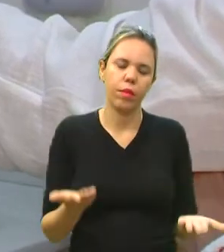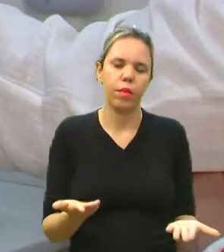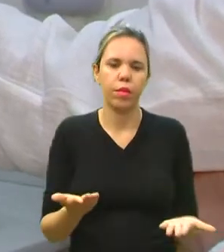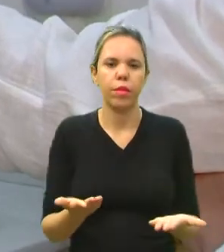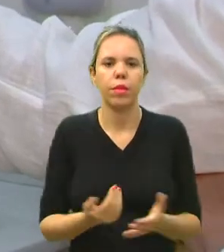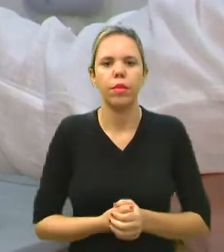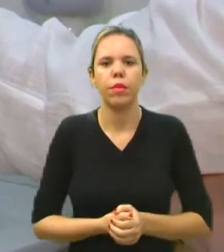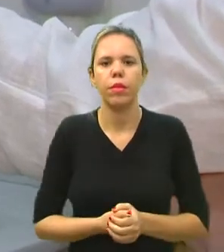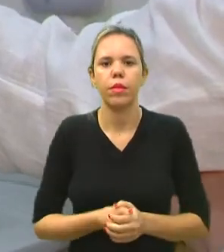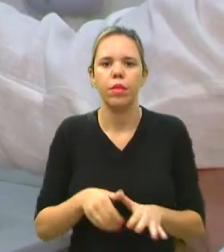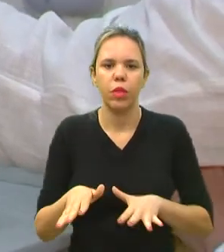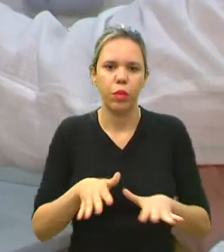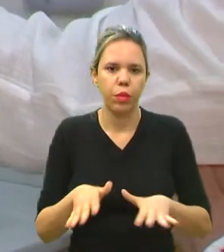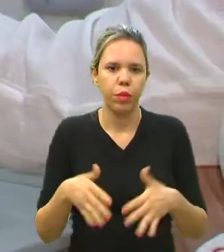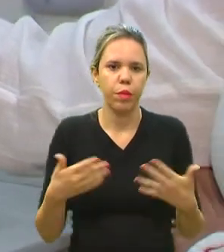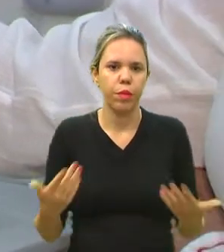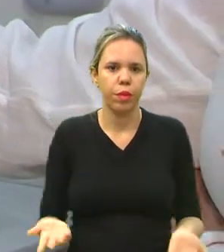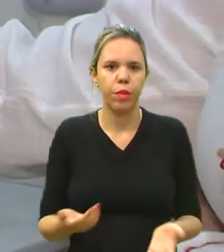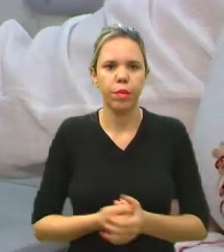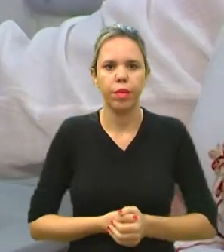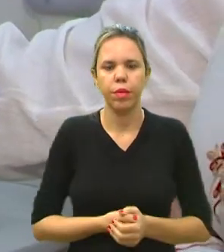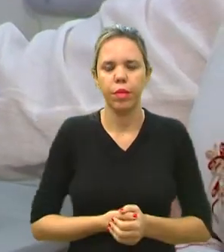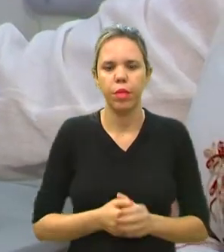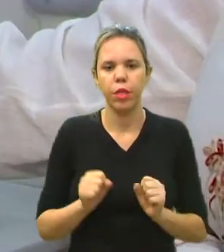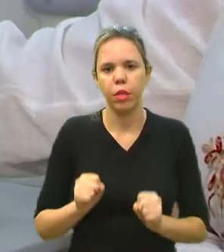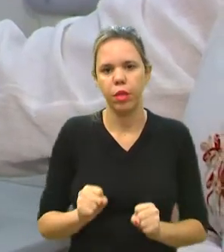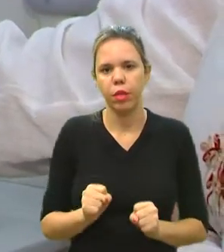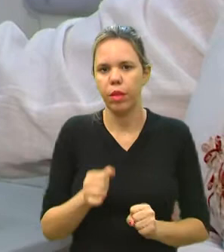dormindo mais, mais relutante em se movimentar.